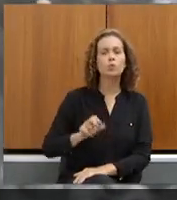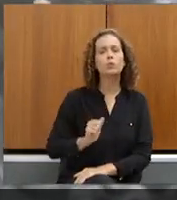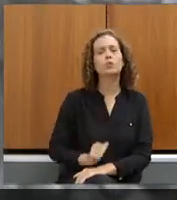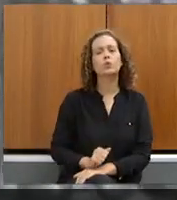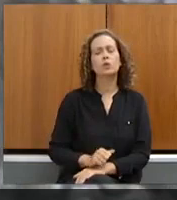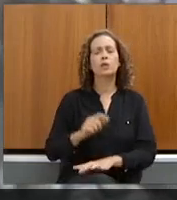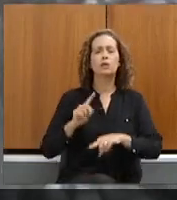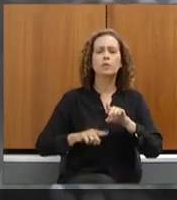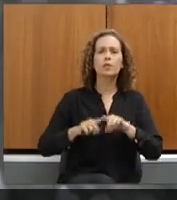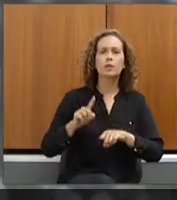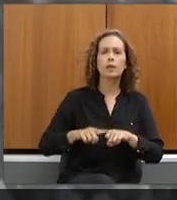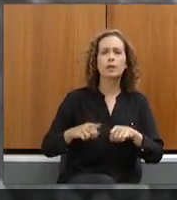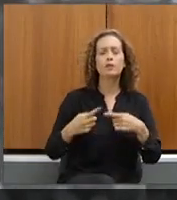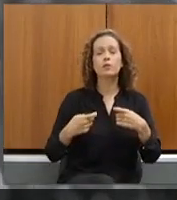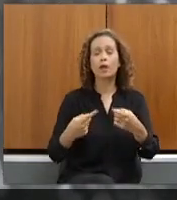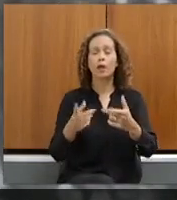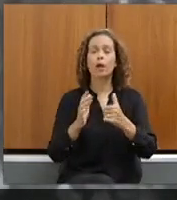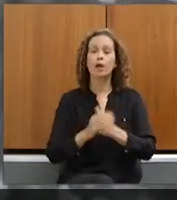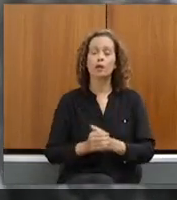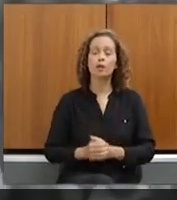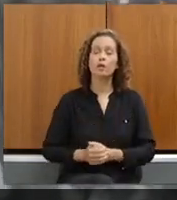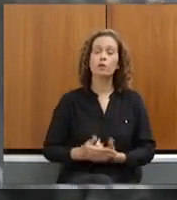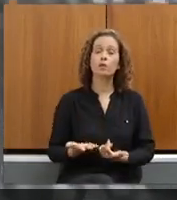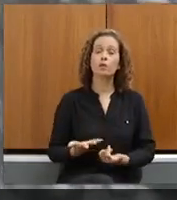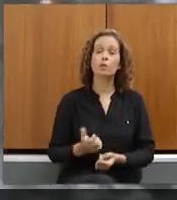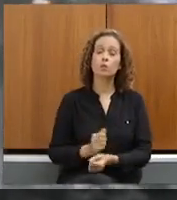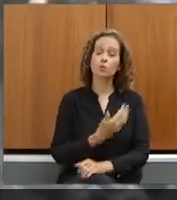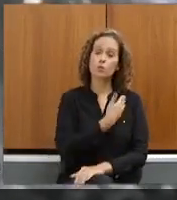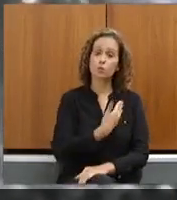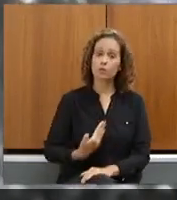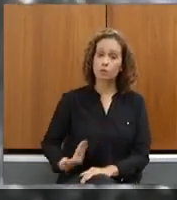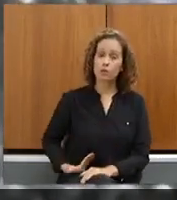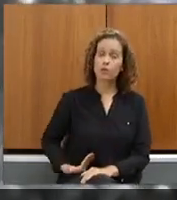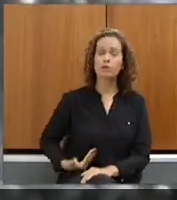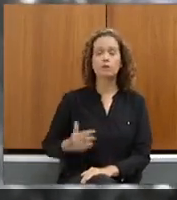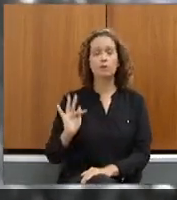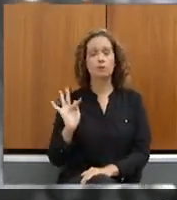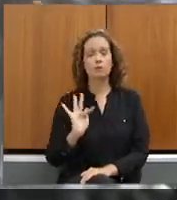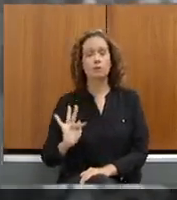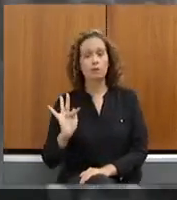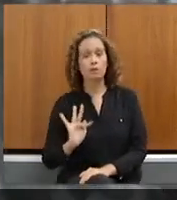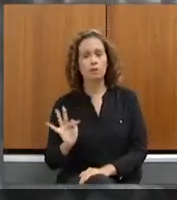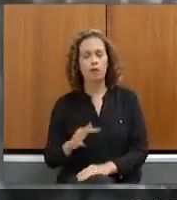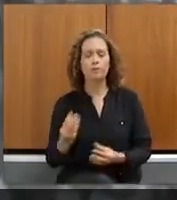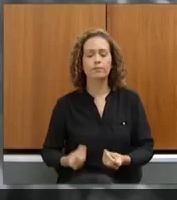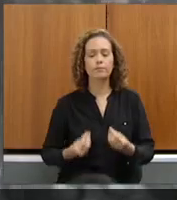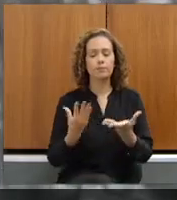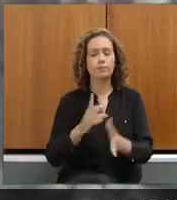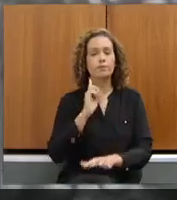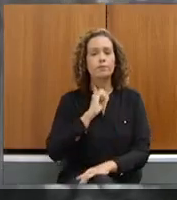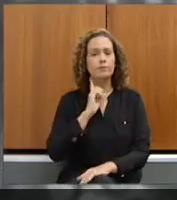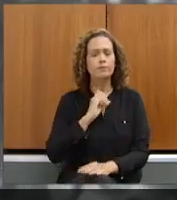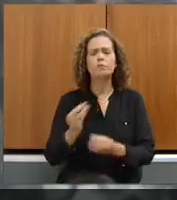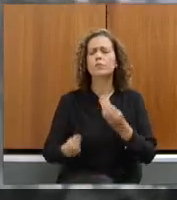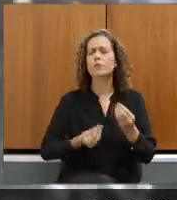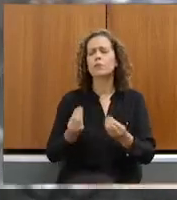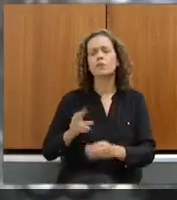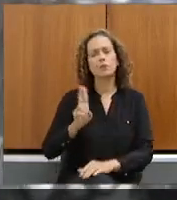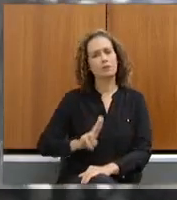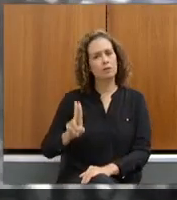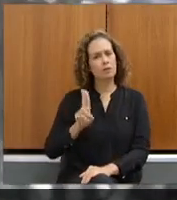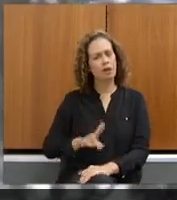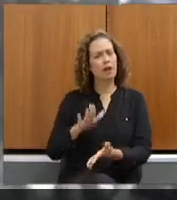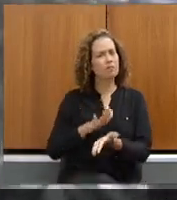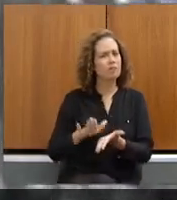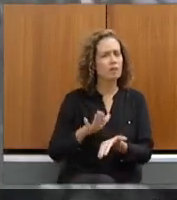guerra os recursos que o governo federal encaminhou pros estado de Minas Gerais quando ele está sendo usado como tá celular